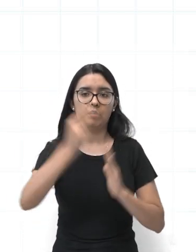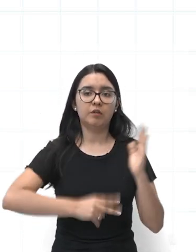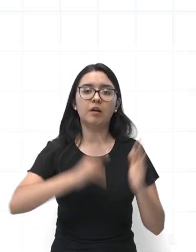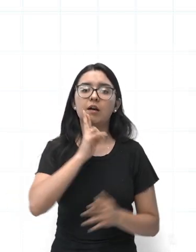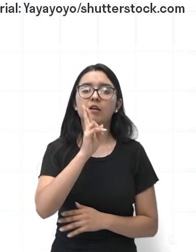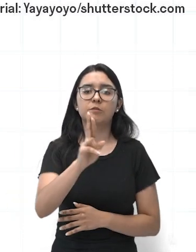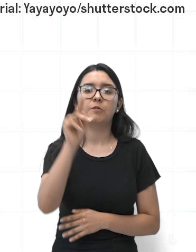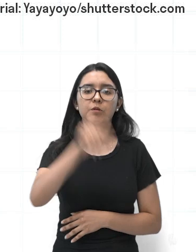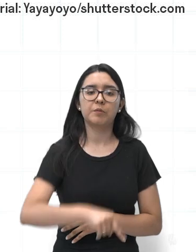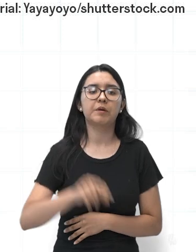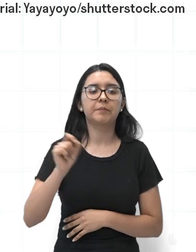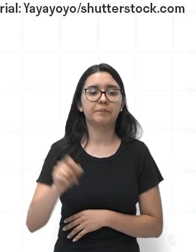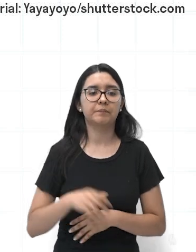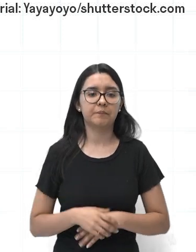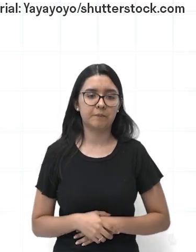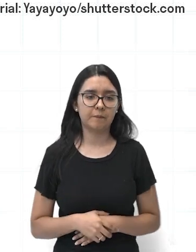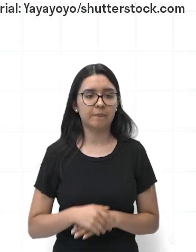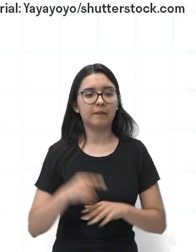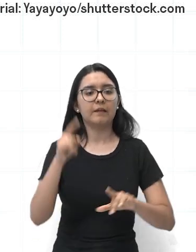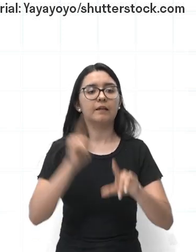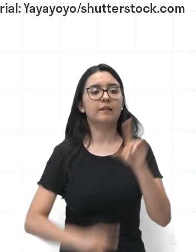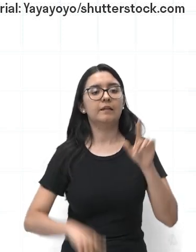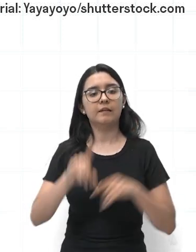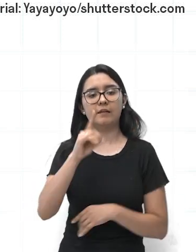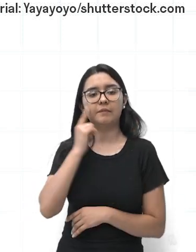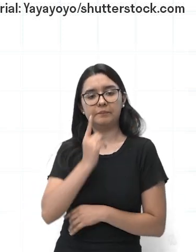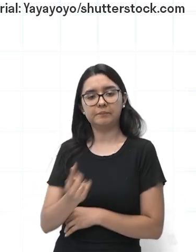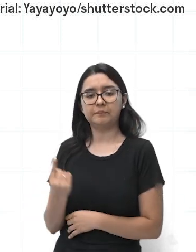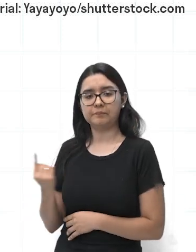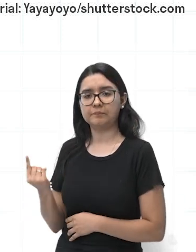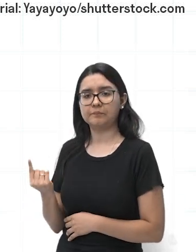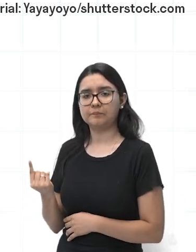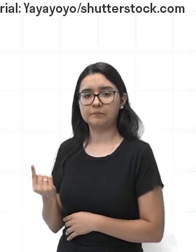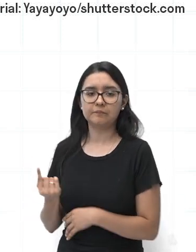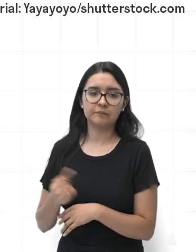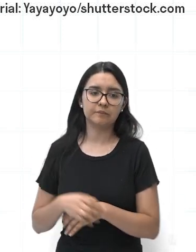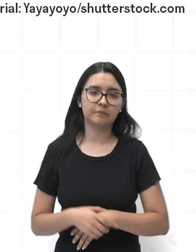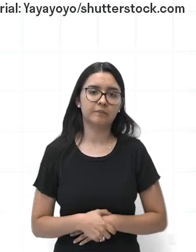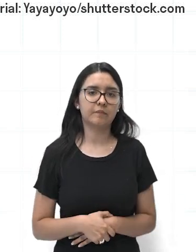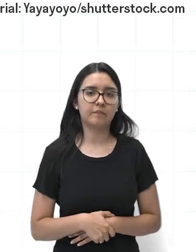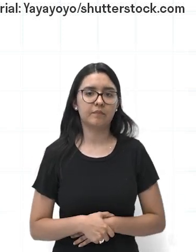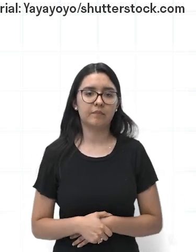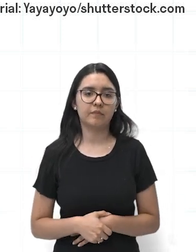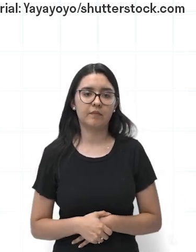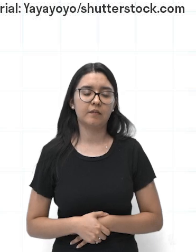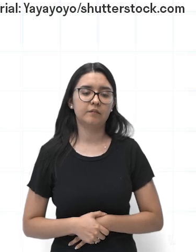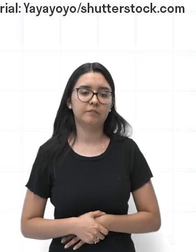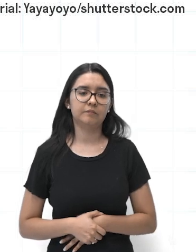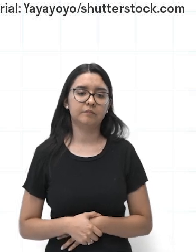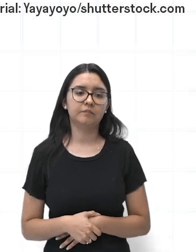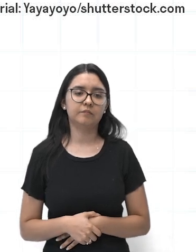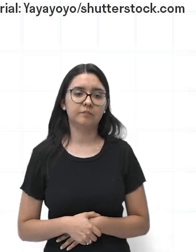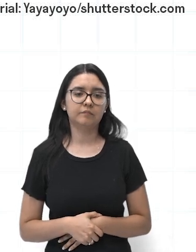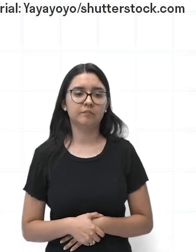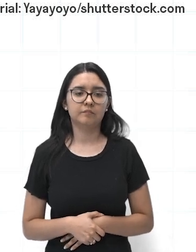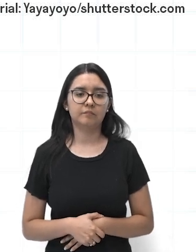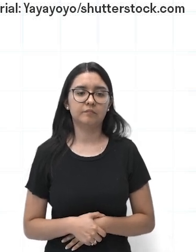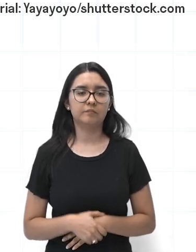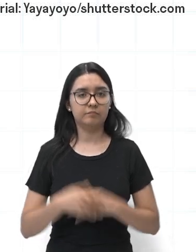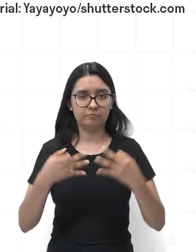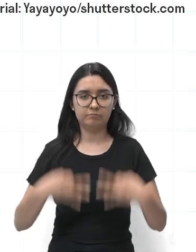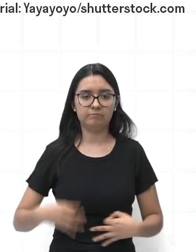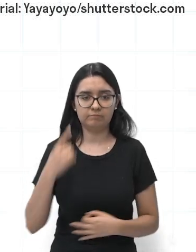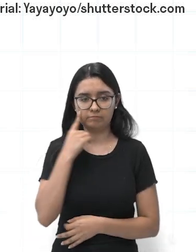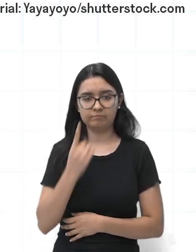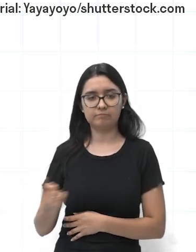resposta seria he studies for exams and reads books,